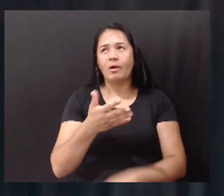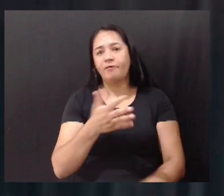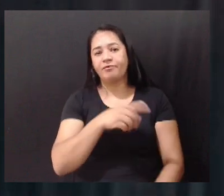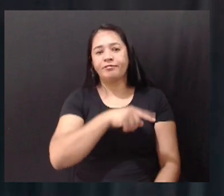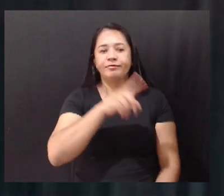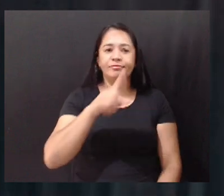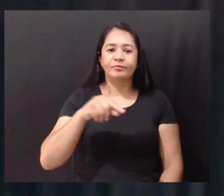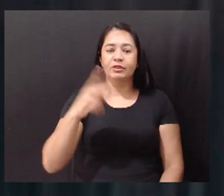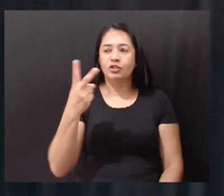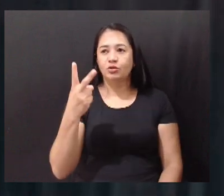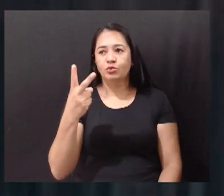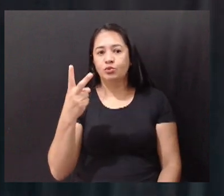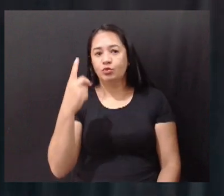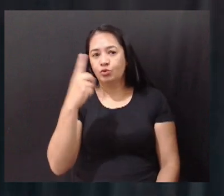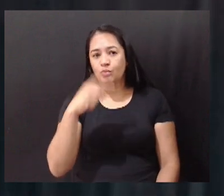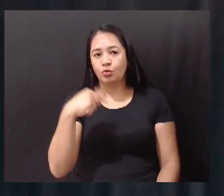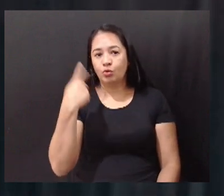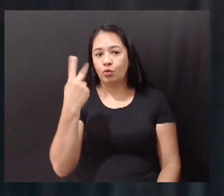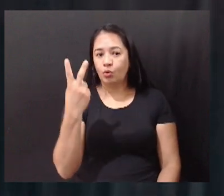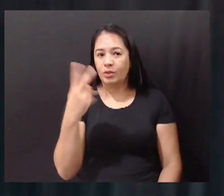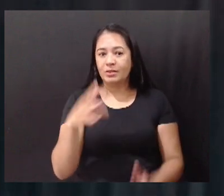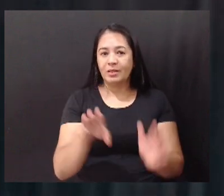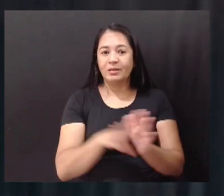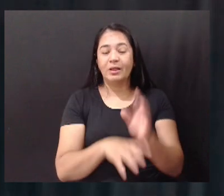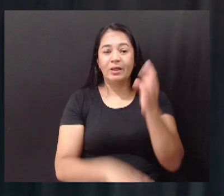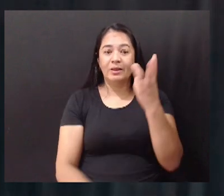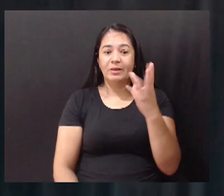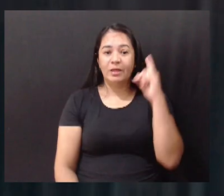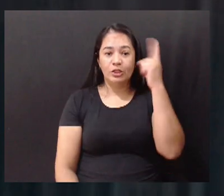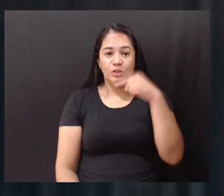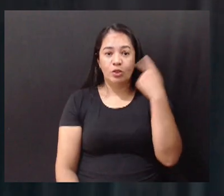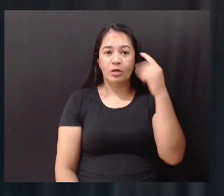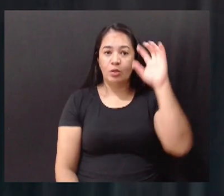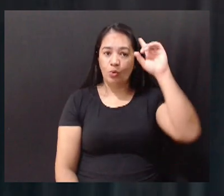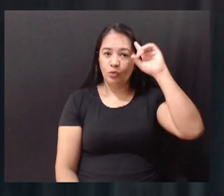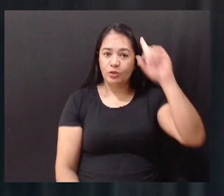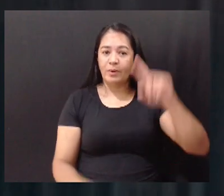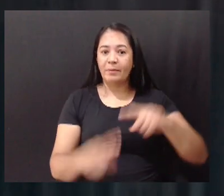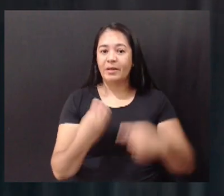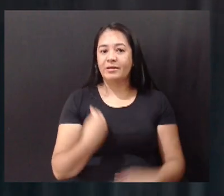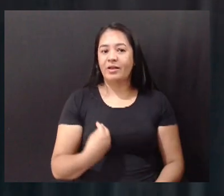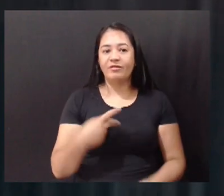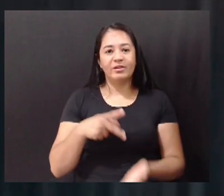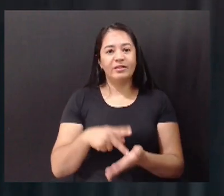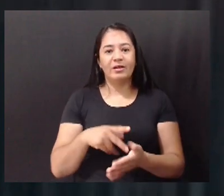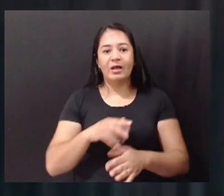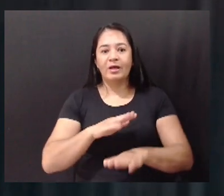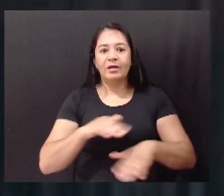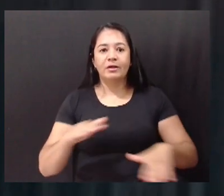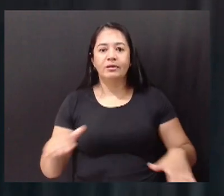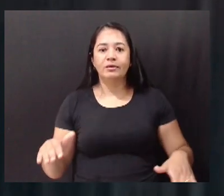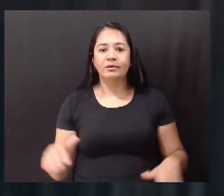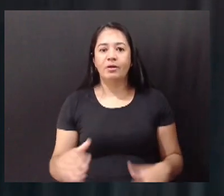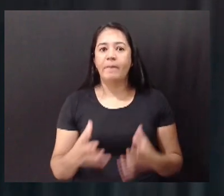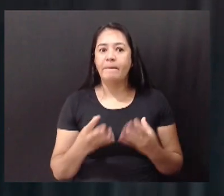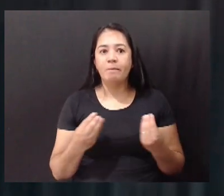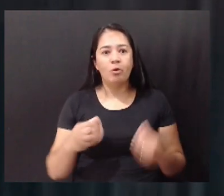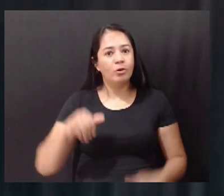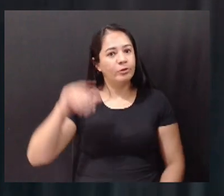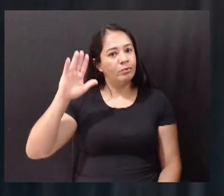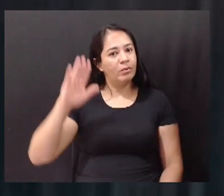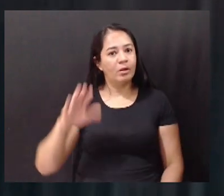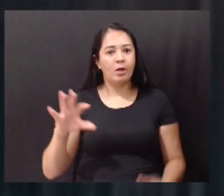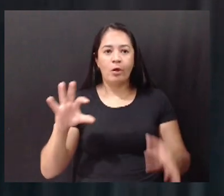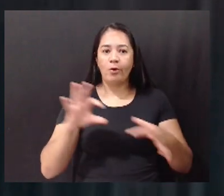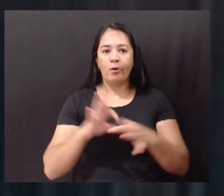2 a 3 horas de tela por dia. Só que na vida real, o que a gente observa é que as crianças têm ficado muito mais tempo conectadas